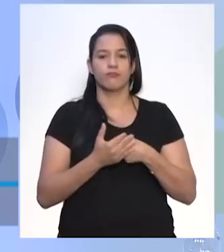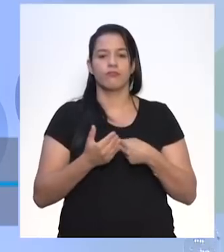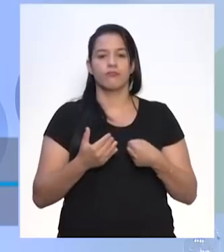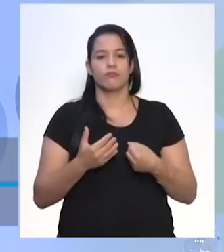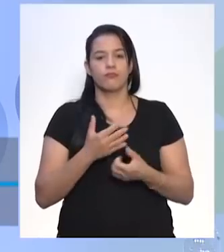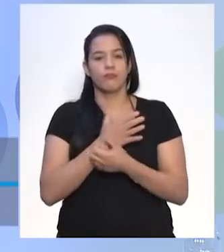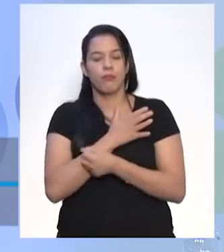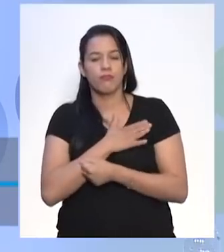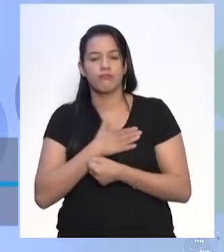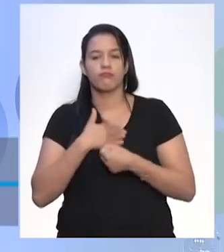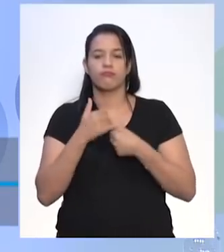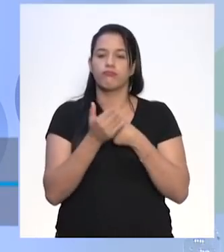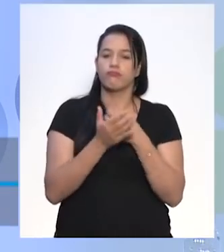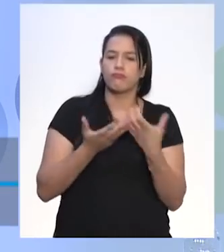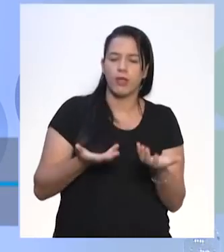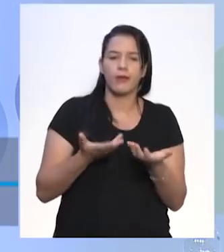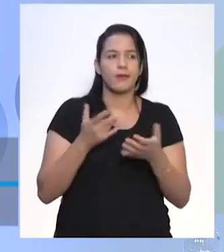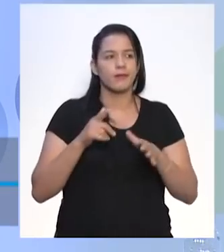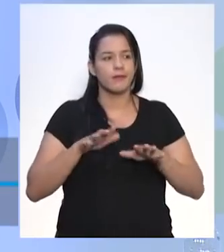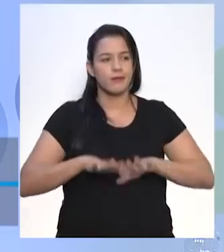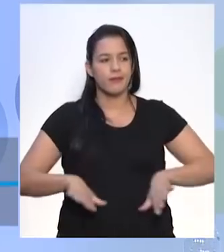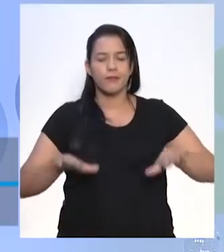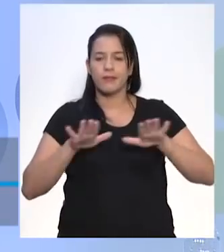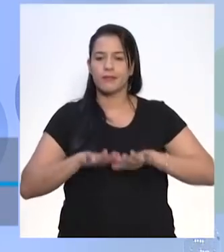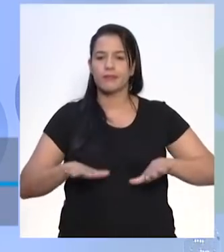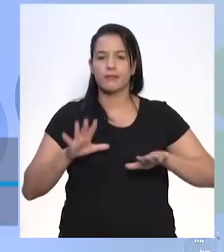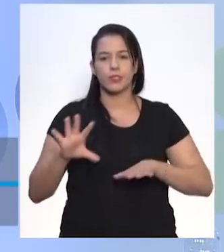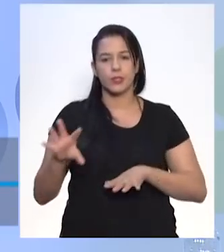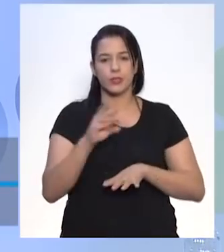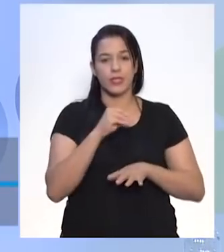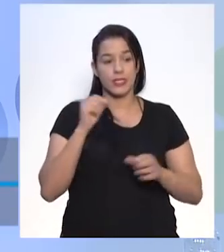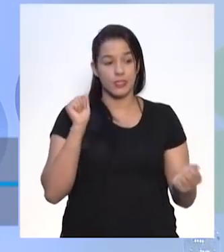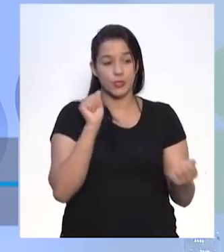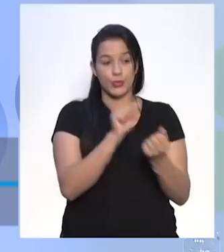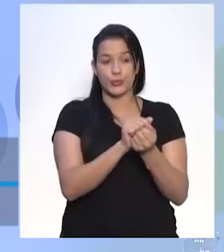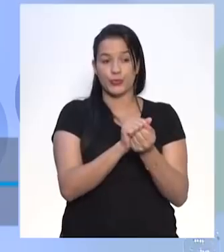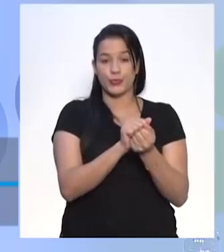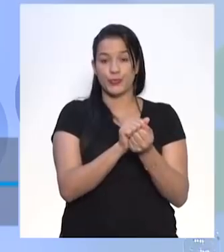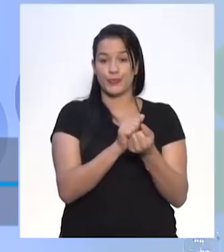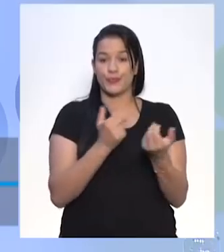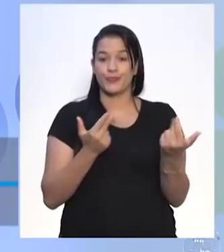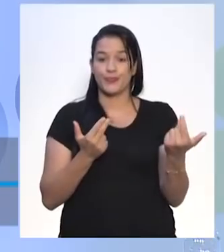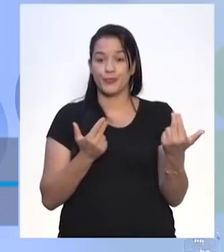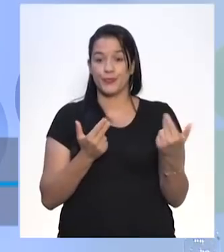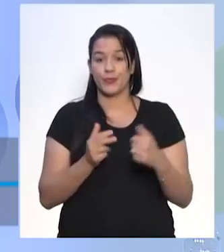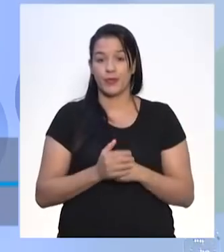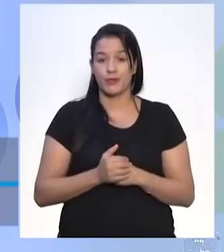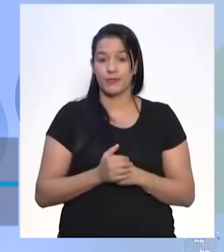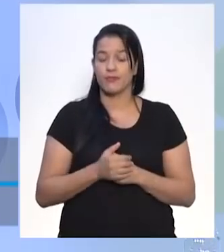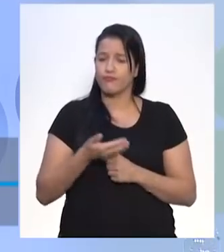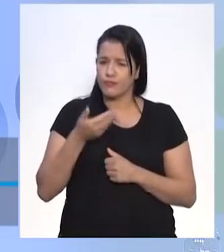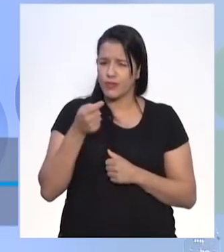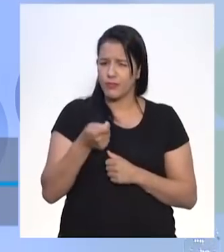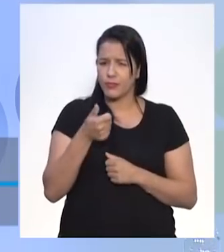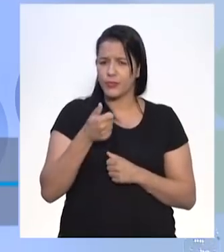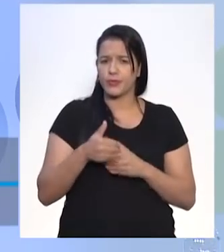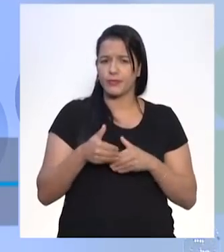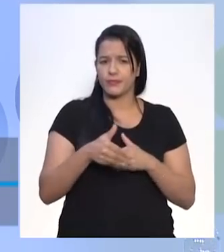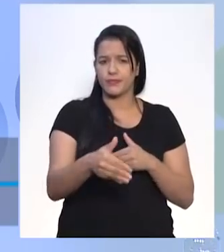tão calorosa, tão gostosa, como se pudéssemos estar próximos fisicamente. Daqui a pouquinho a